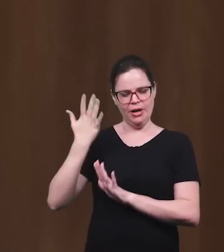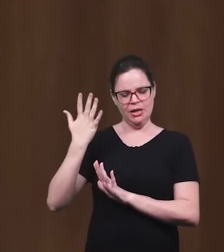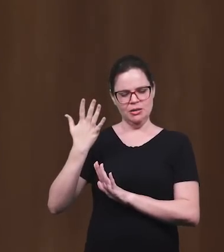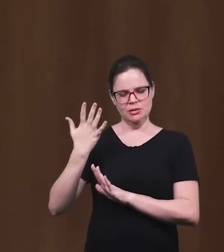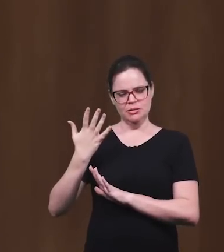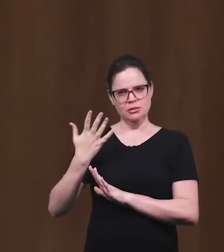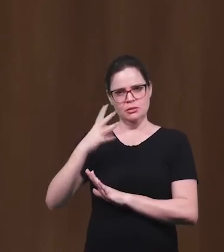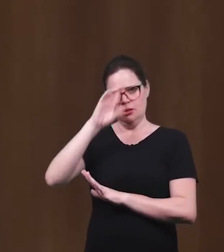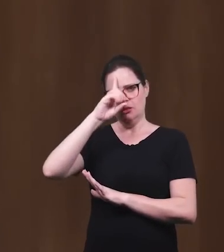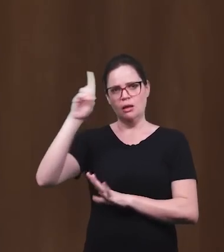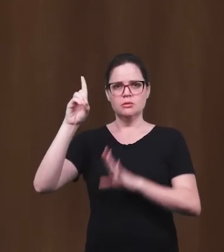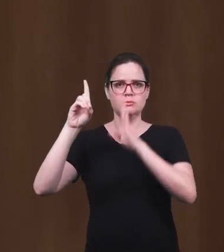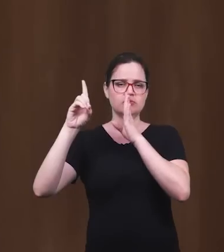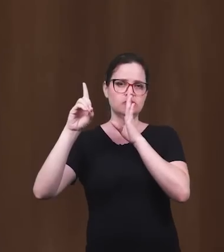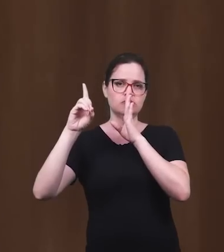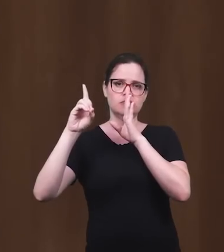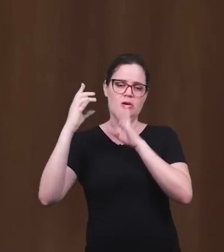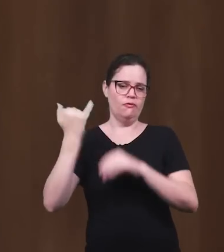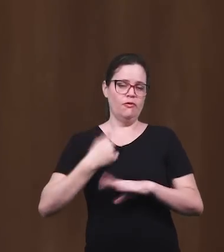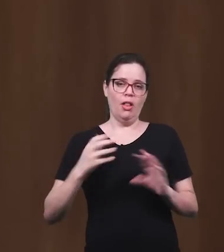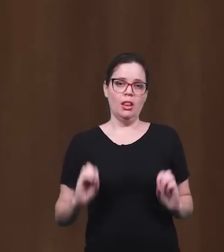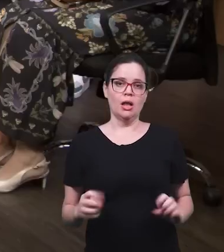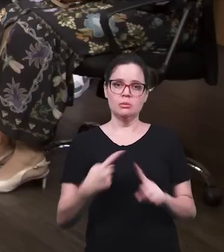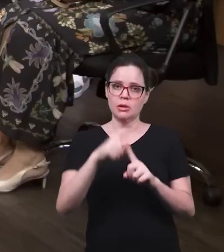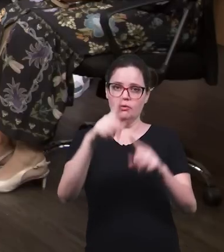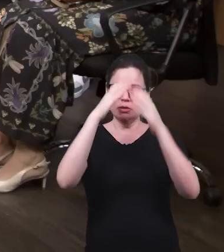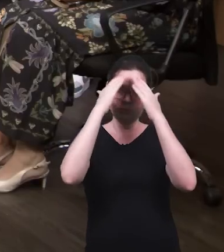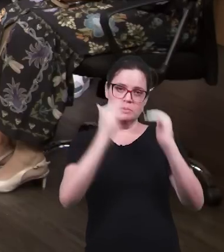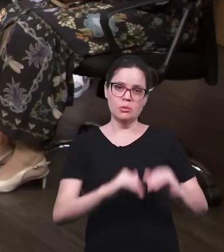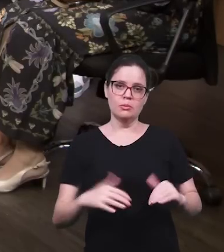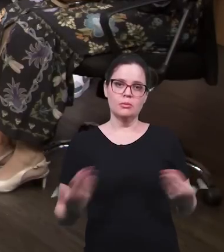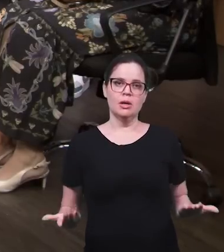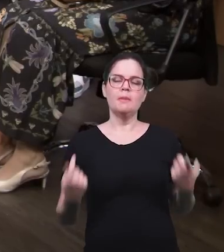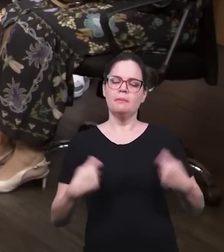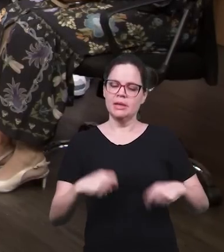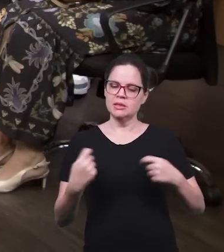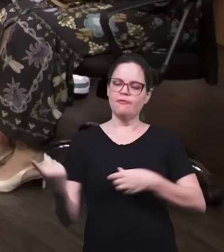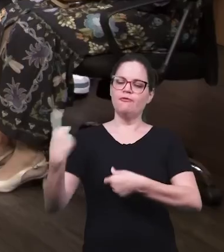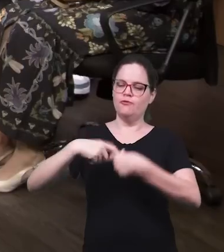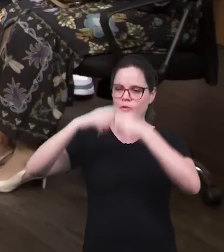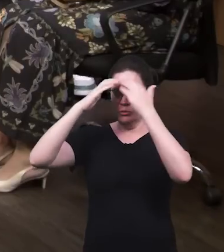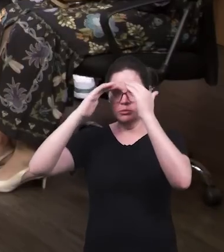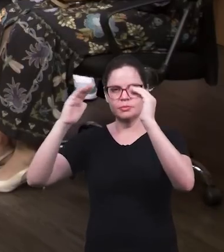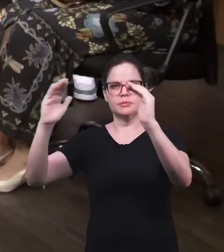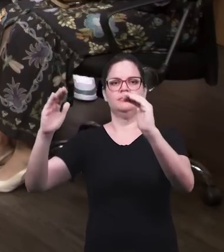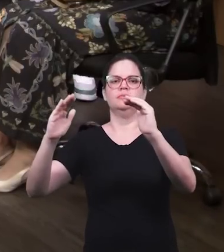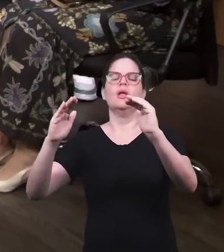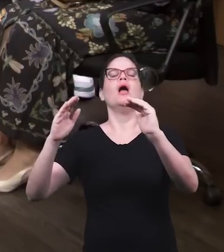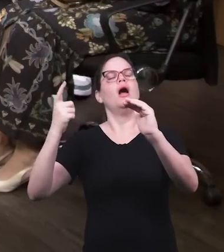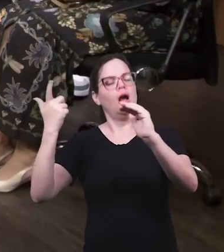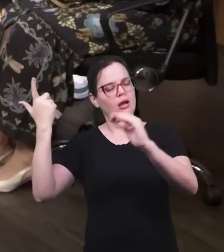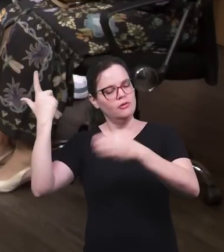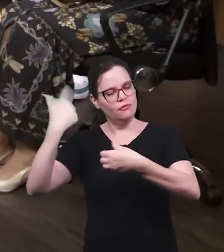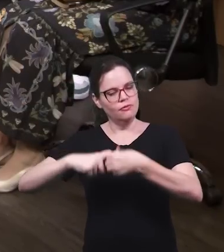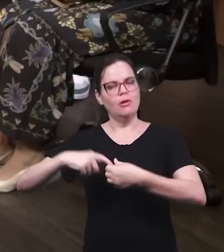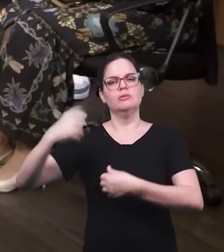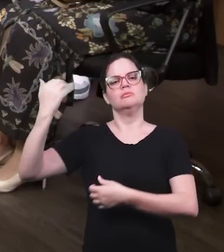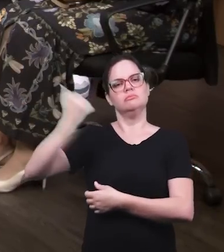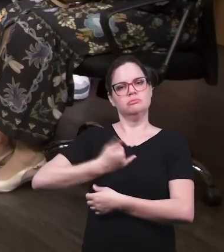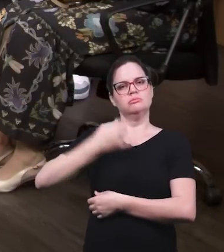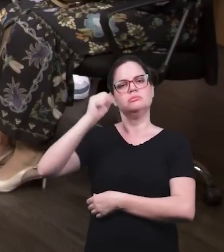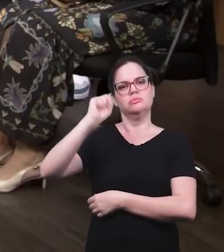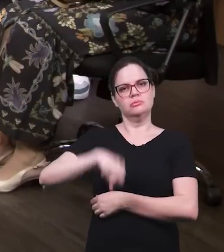aquilo, você não acertou, Ele para de falar. Aí o Senhor parou de falar. Você vai lá e tira aquilo, Ele volta a falar.